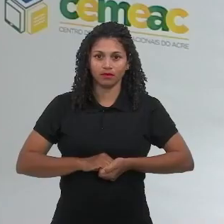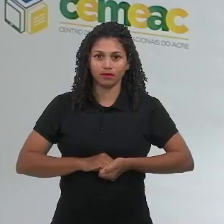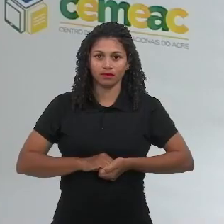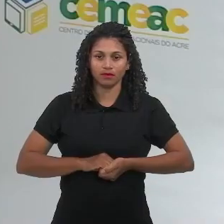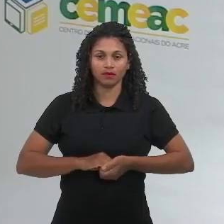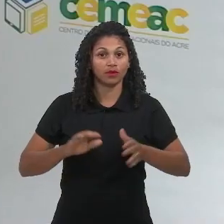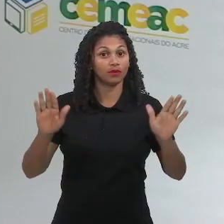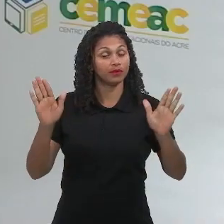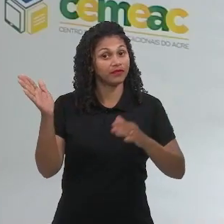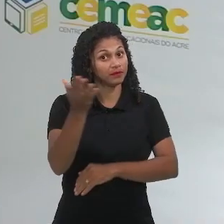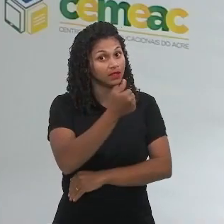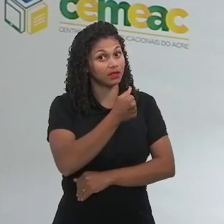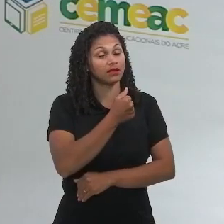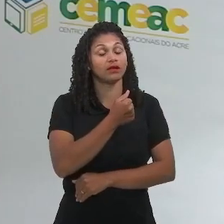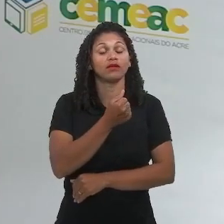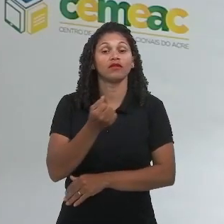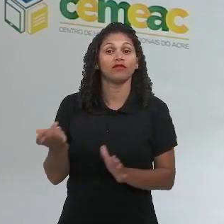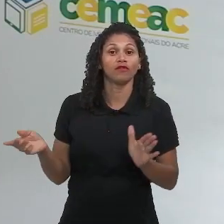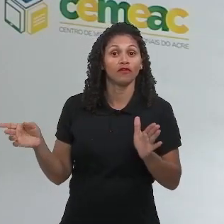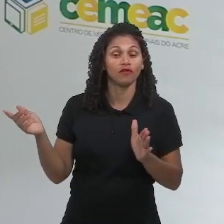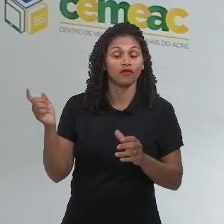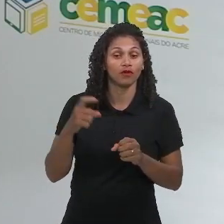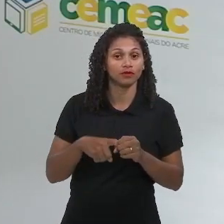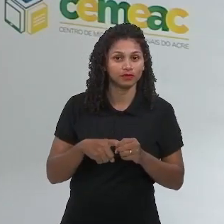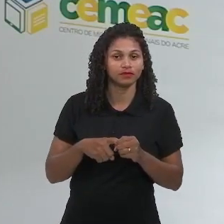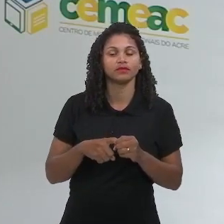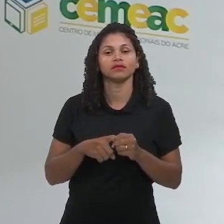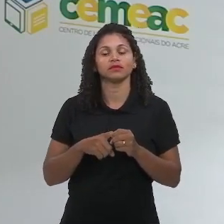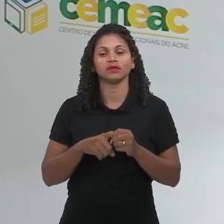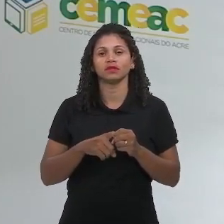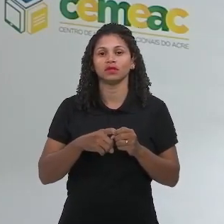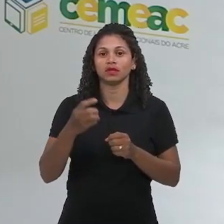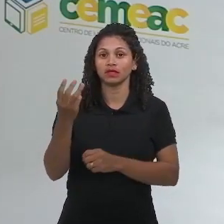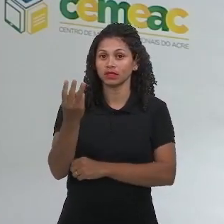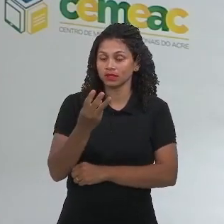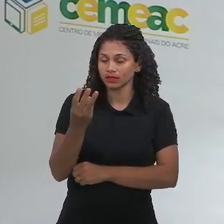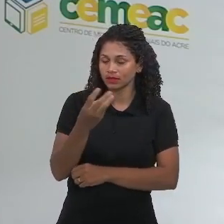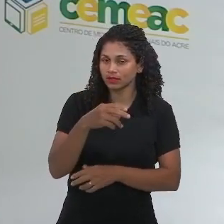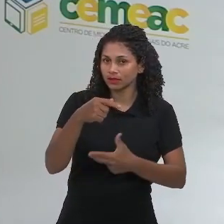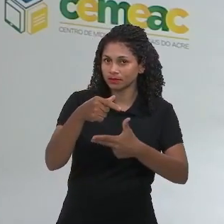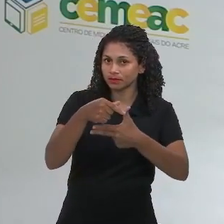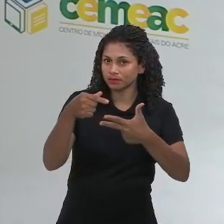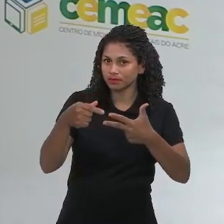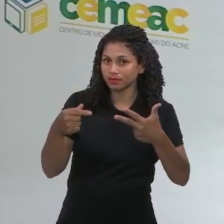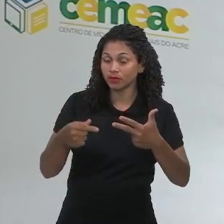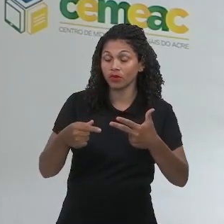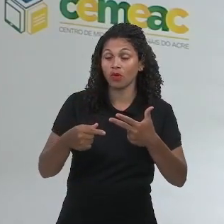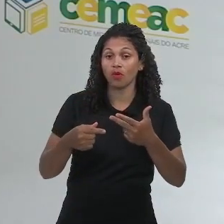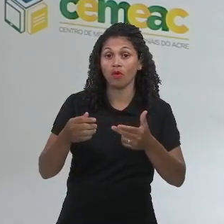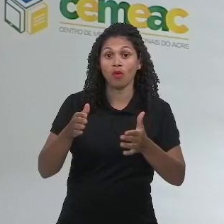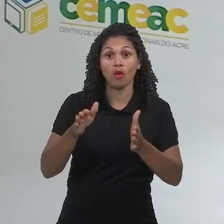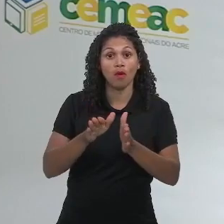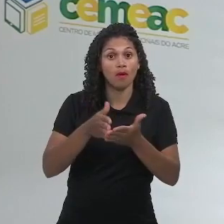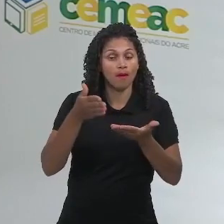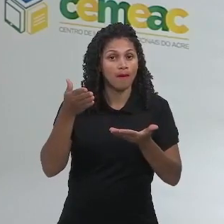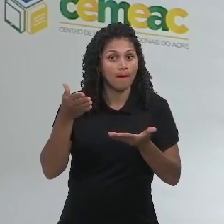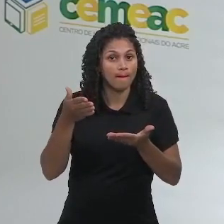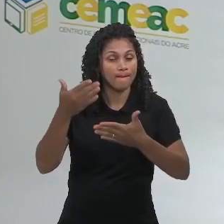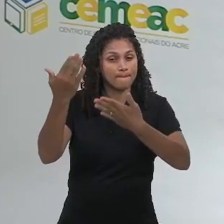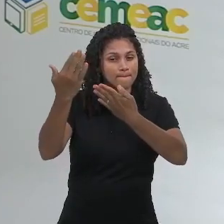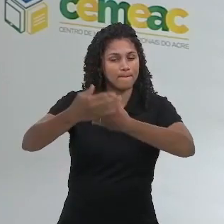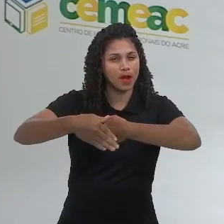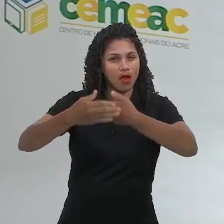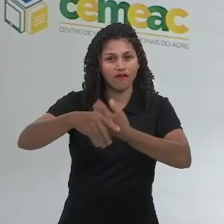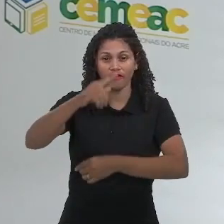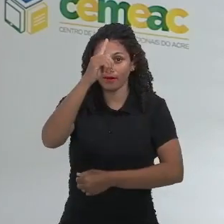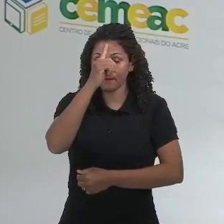vamos lá pessoal estamos de volta a terceira questão na ordem né do Enem prova amarela questão 138 tá bom